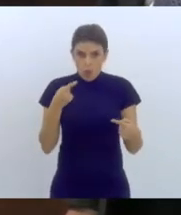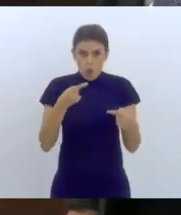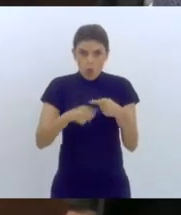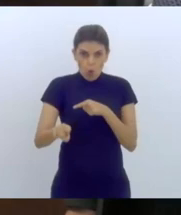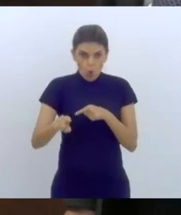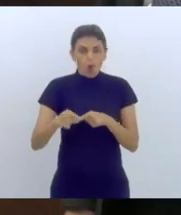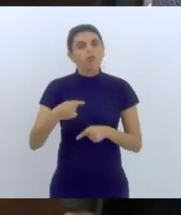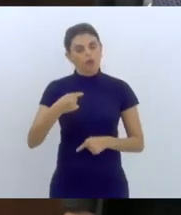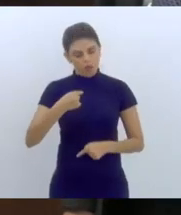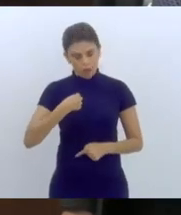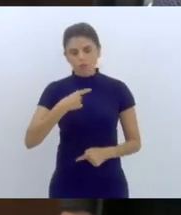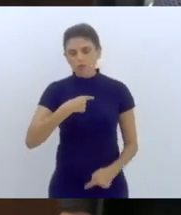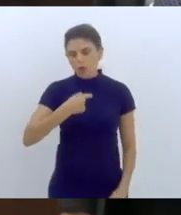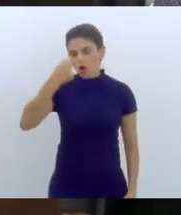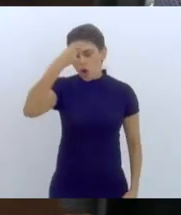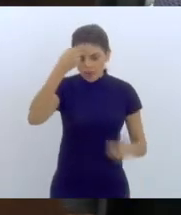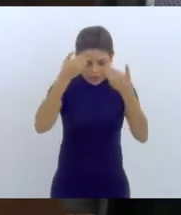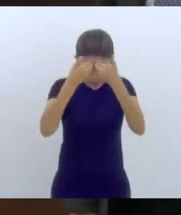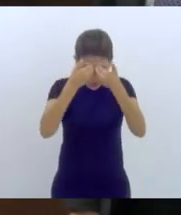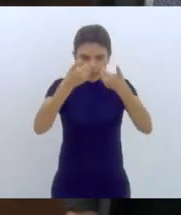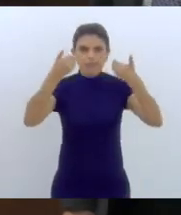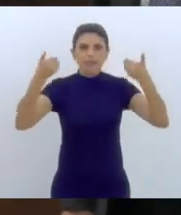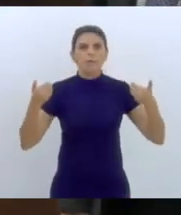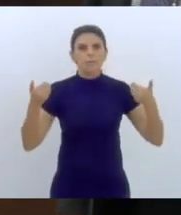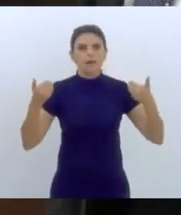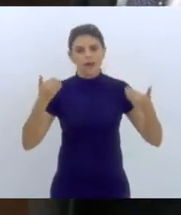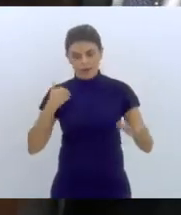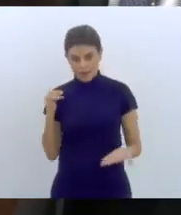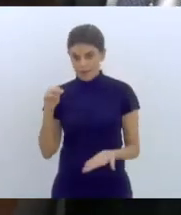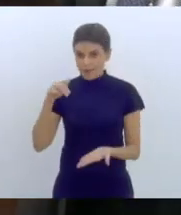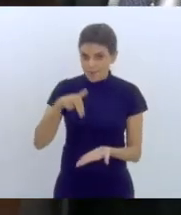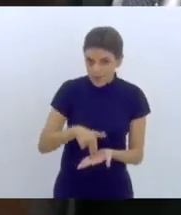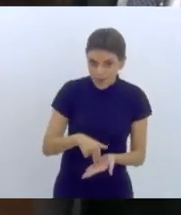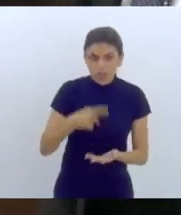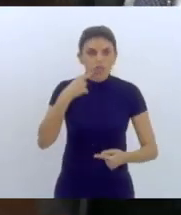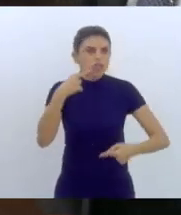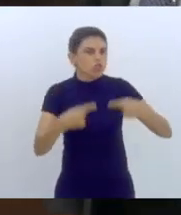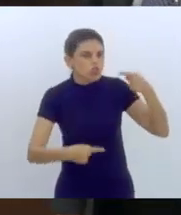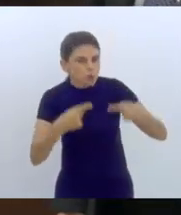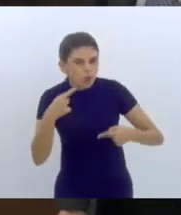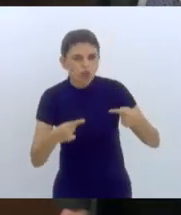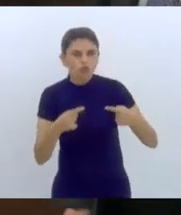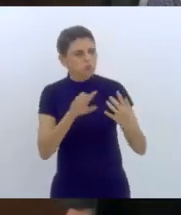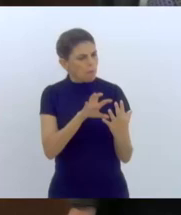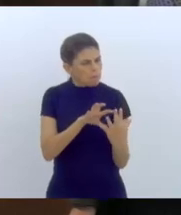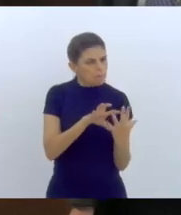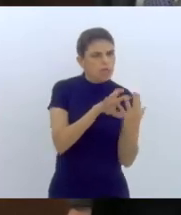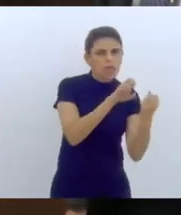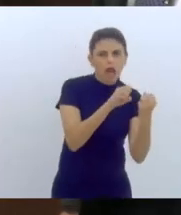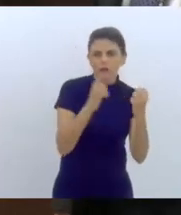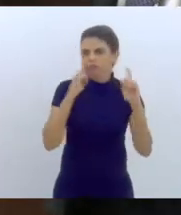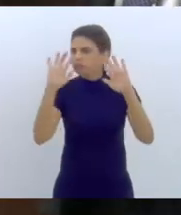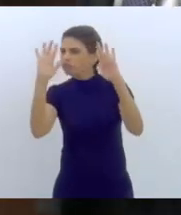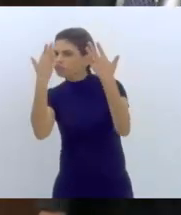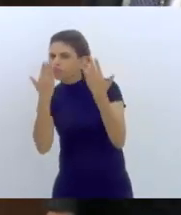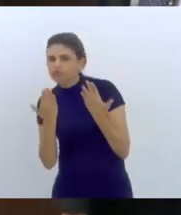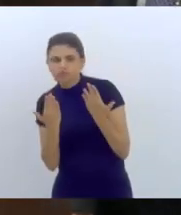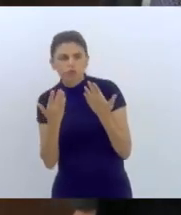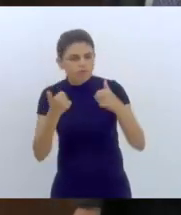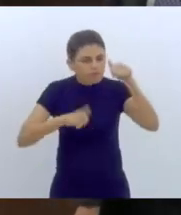mandato me confere o direito de vir aqui, discutir a matéria, brigar, pedir verificação, fazer todo tipo